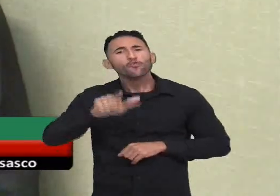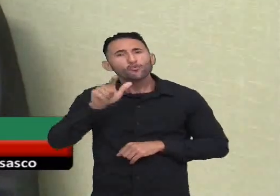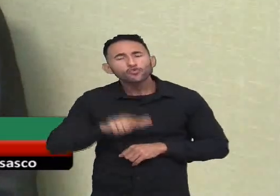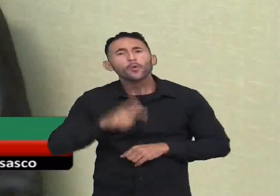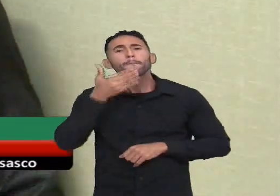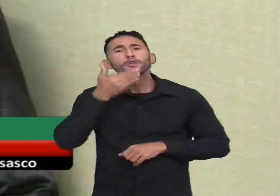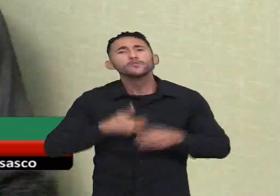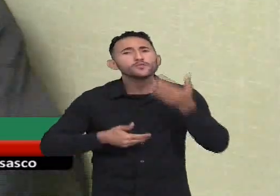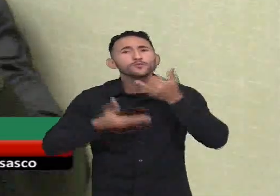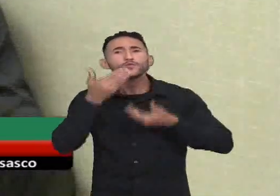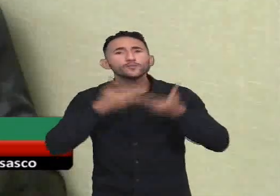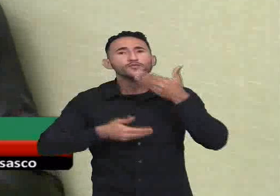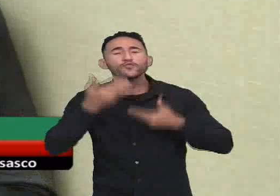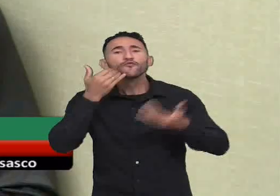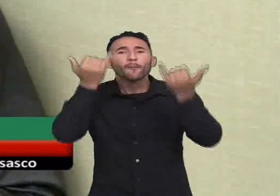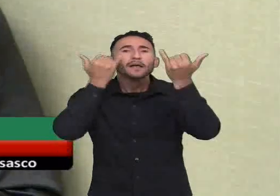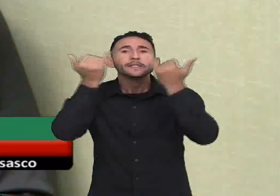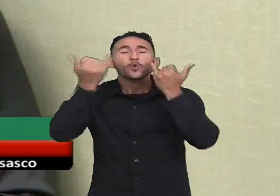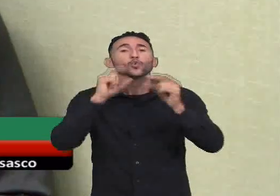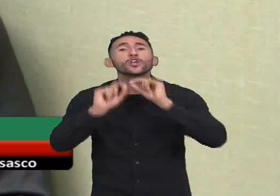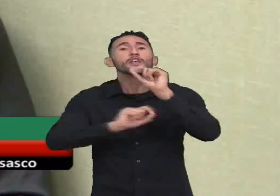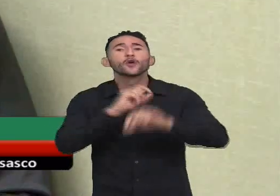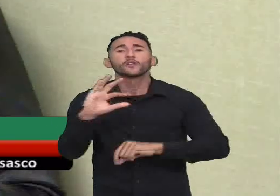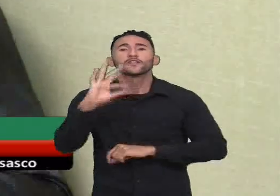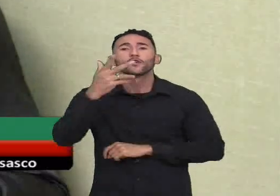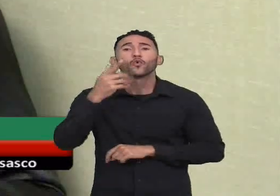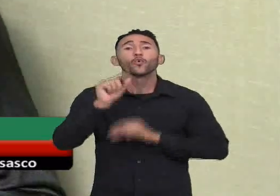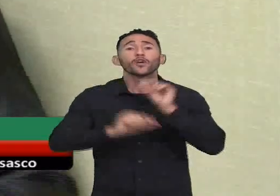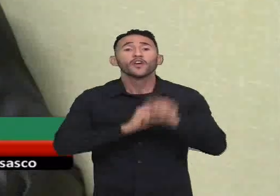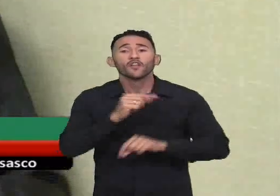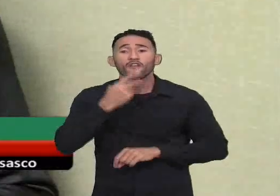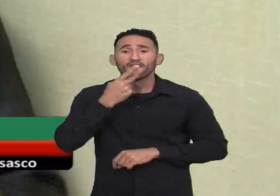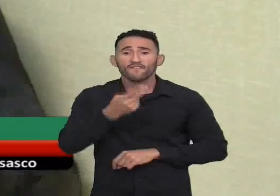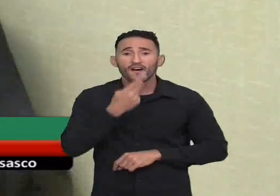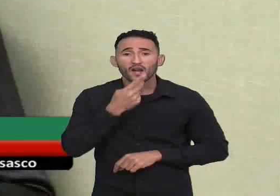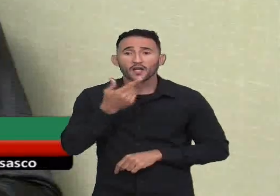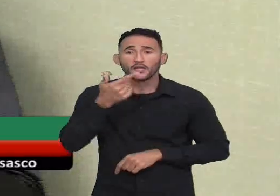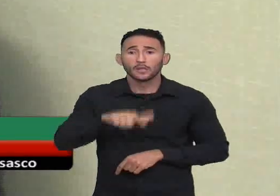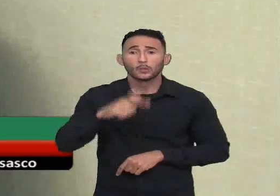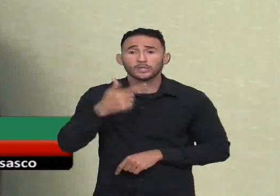que está acontecendo, porque uma coisa é a gente falar sem